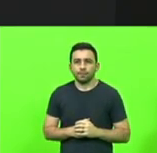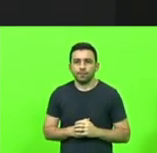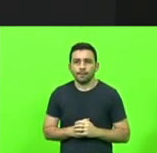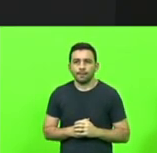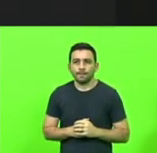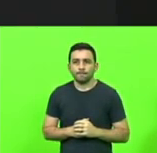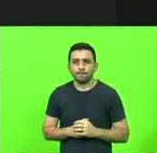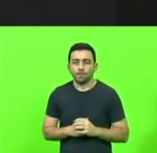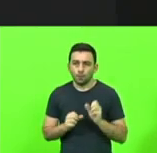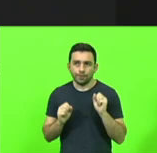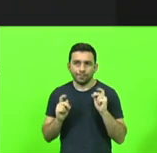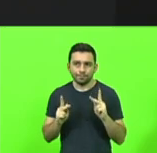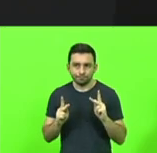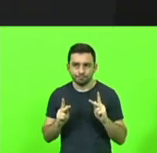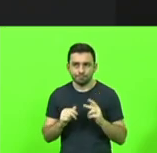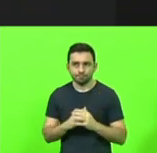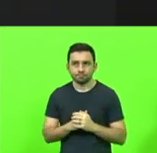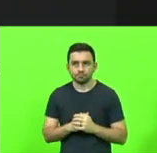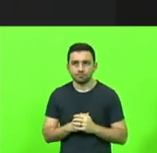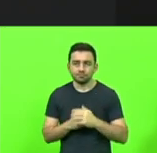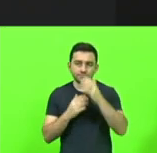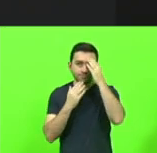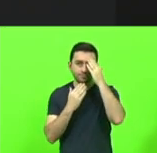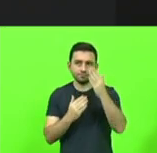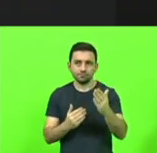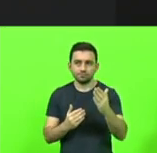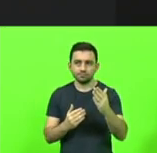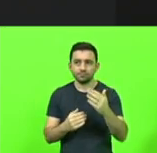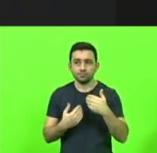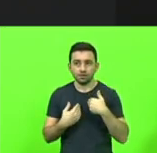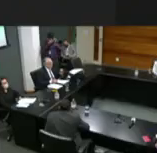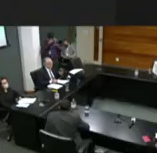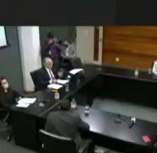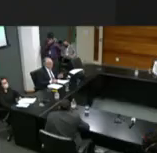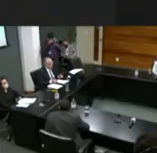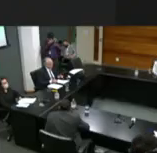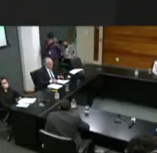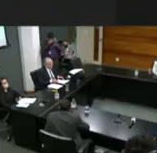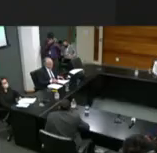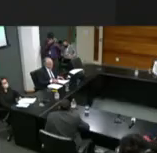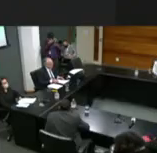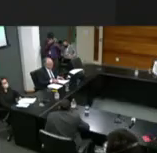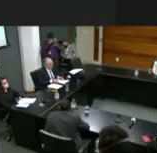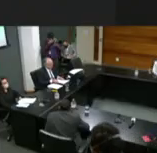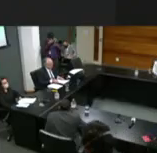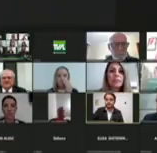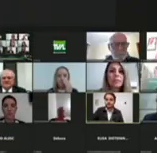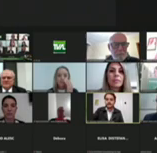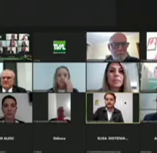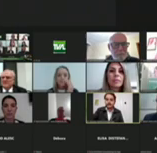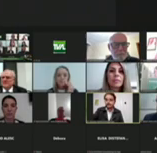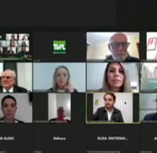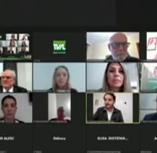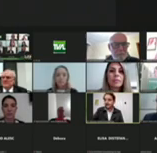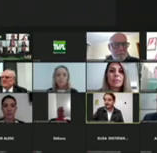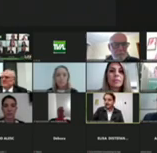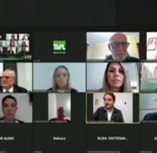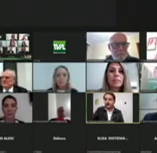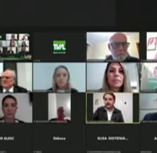Ok. Então, obrigado. Eu sou Giovanni Kubiak, sou fonoaudiólogo na cidade de Rio Negrinho, como já